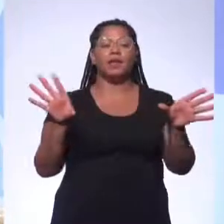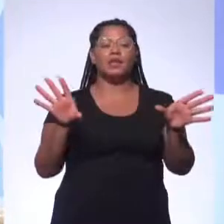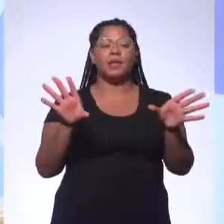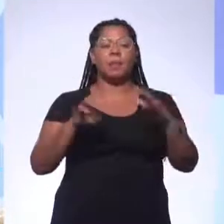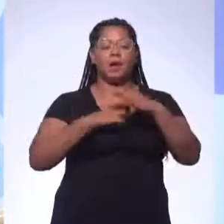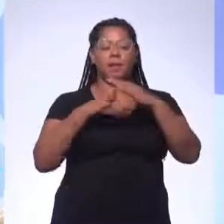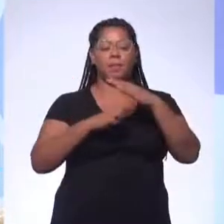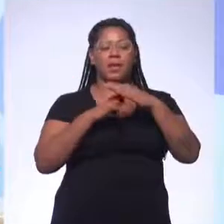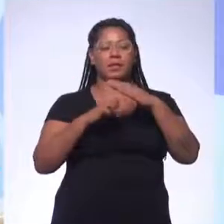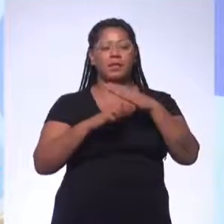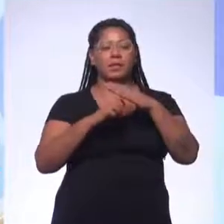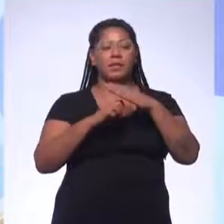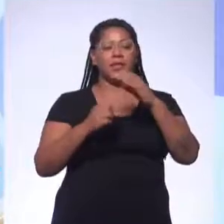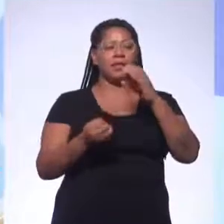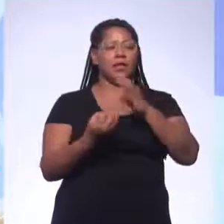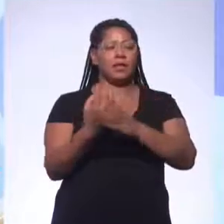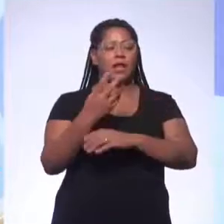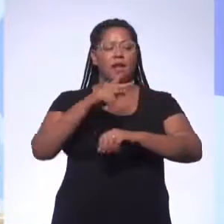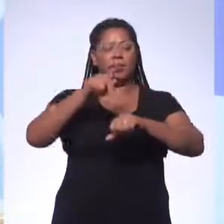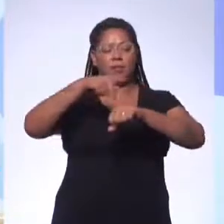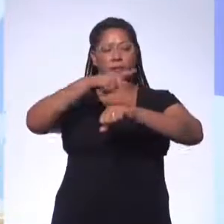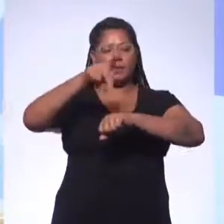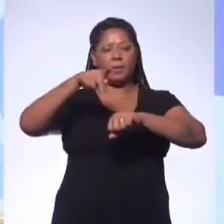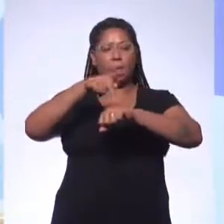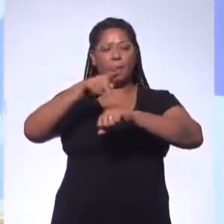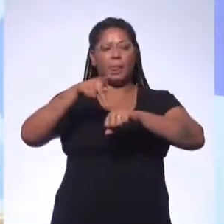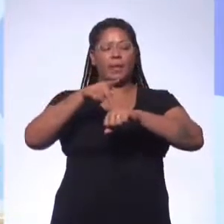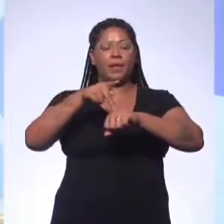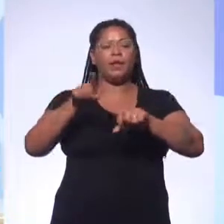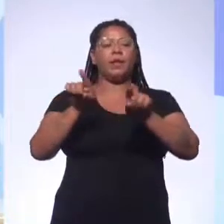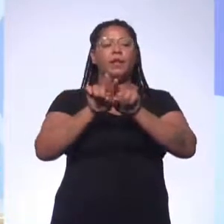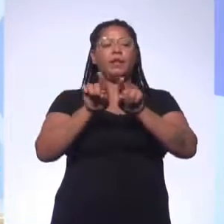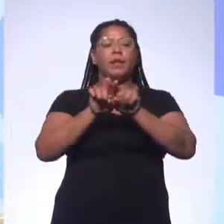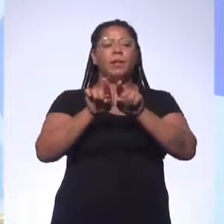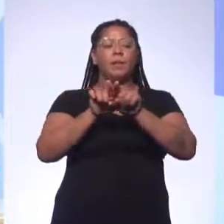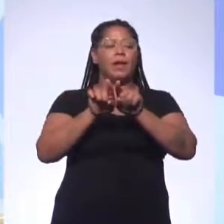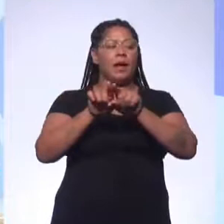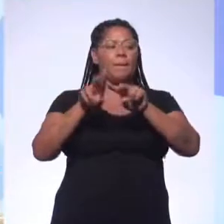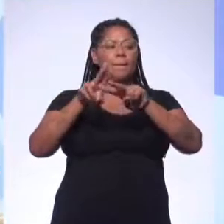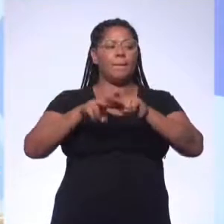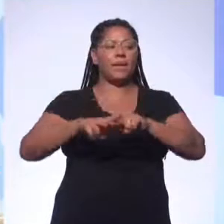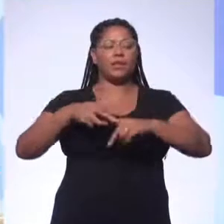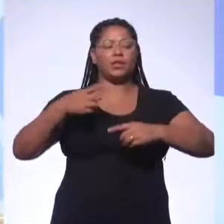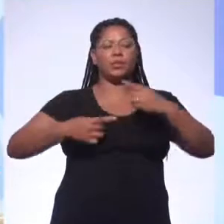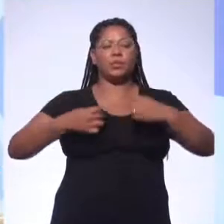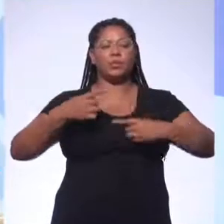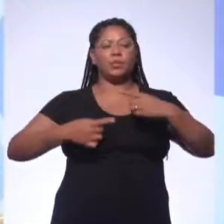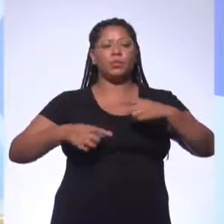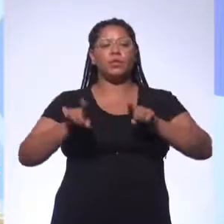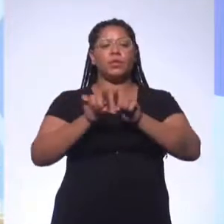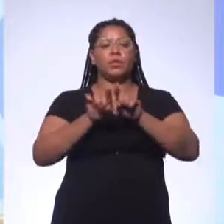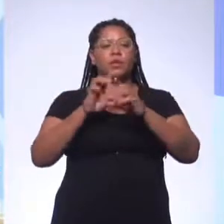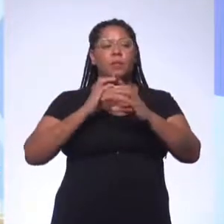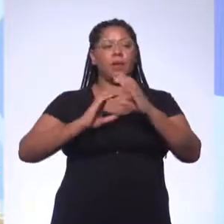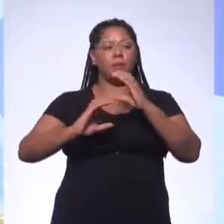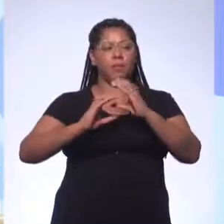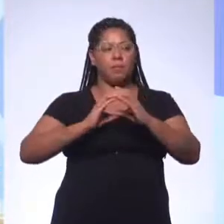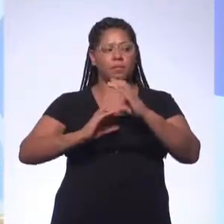empresas estrangeiras no país, conceder liberdade a presos políticos, fim da censura aos meios de comunicação,